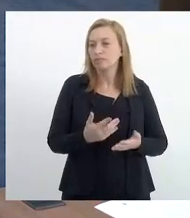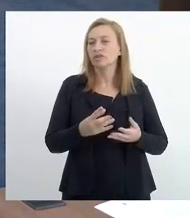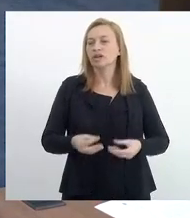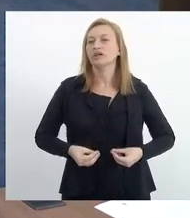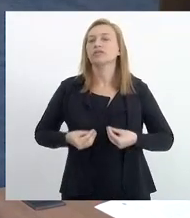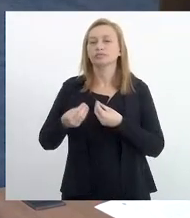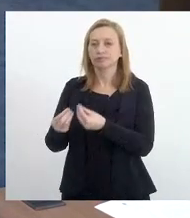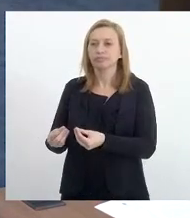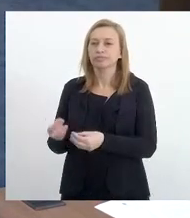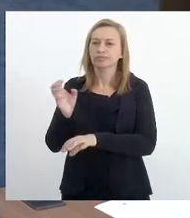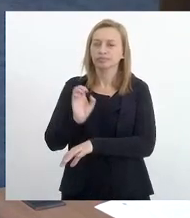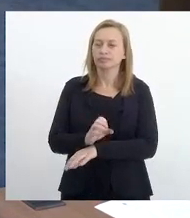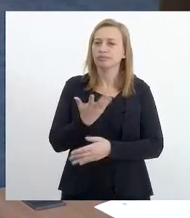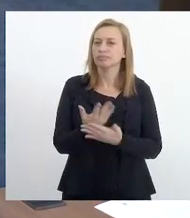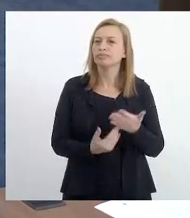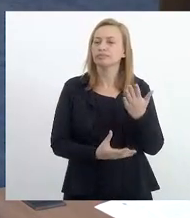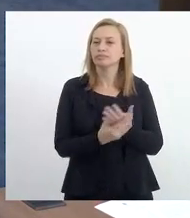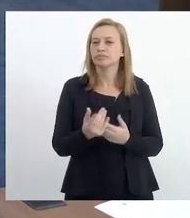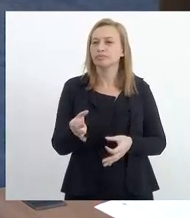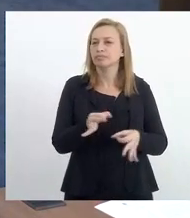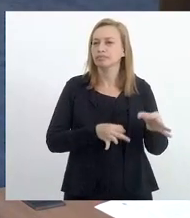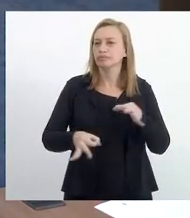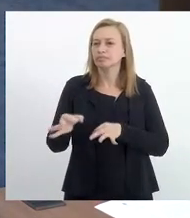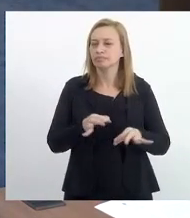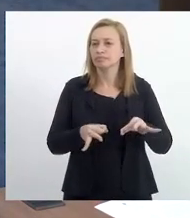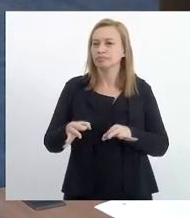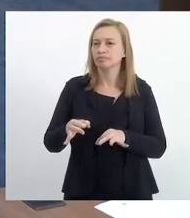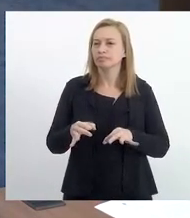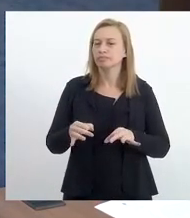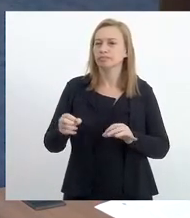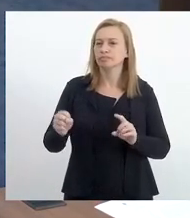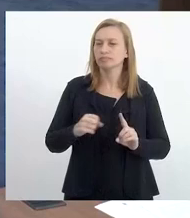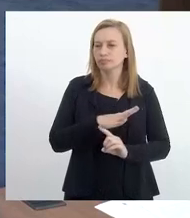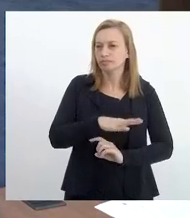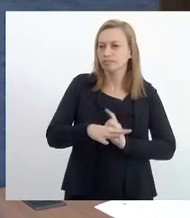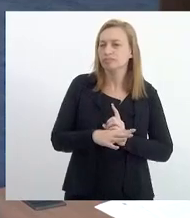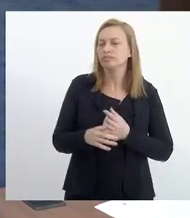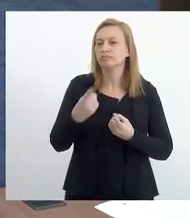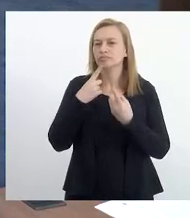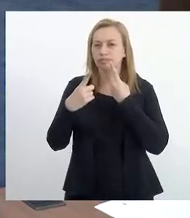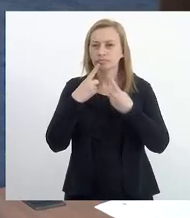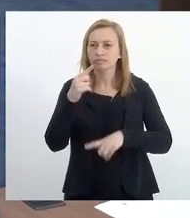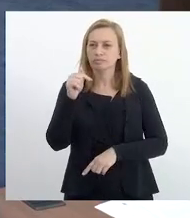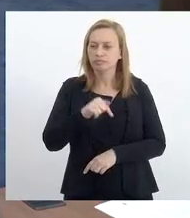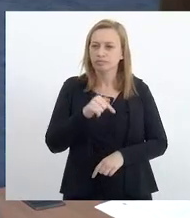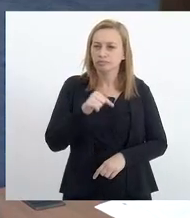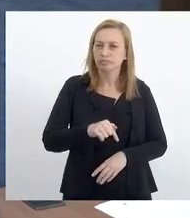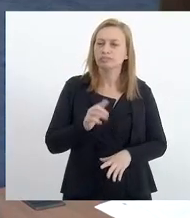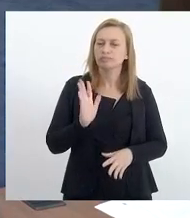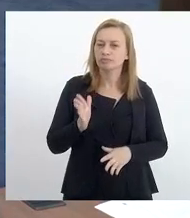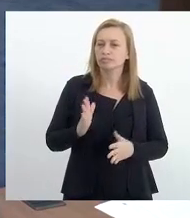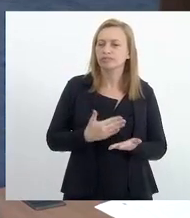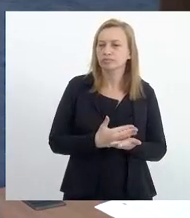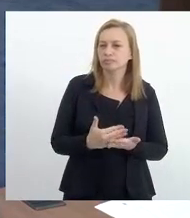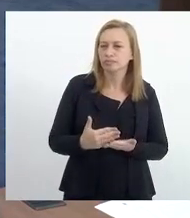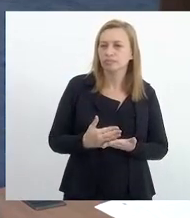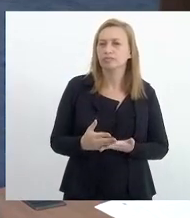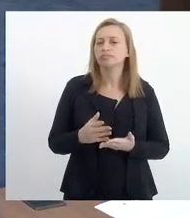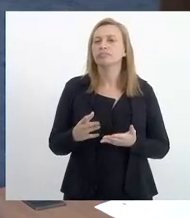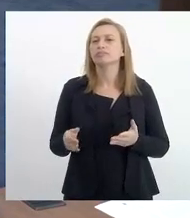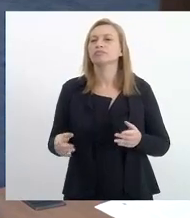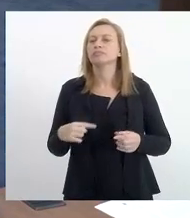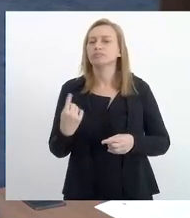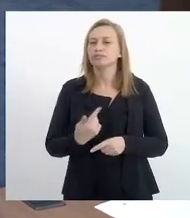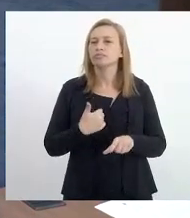na mão das organizações sociais. Nós debatemos aqui, desde que chegamos a essa